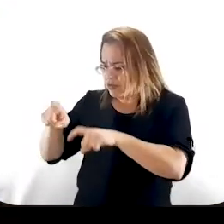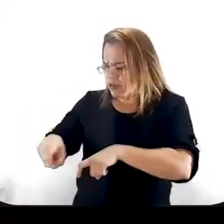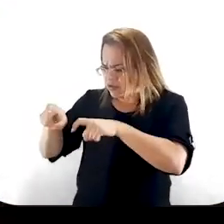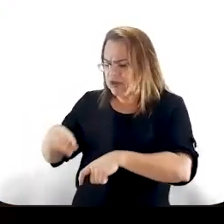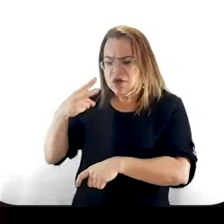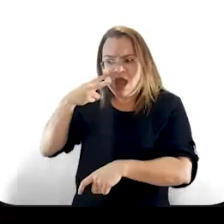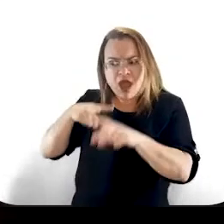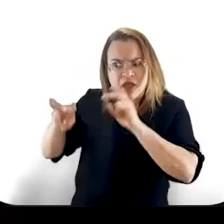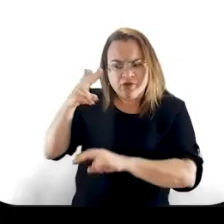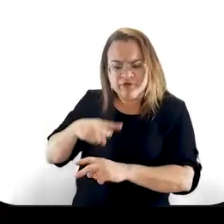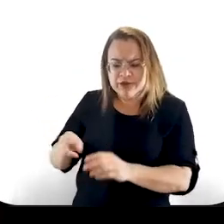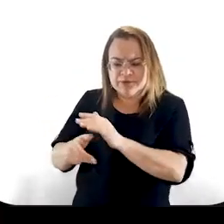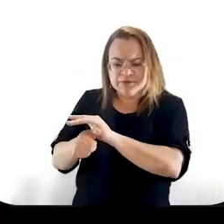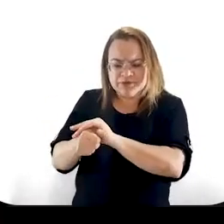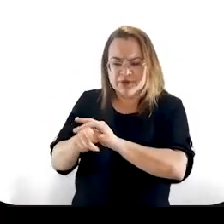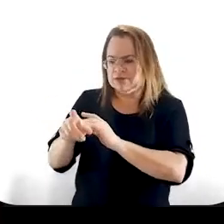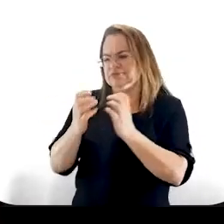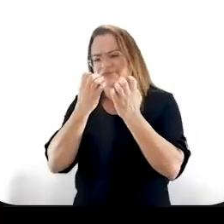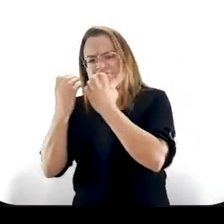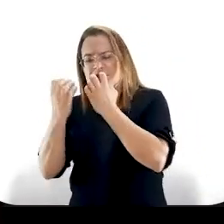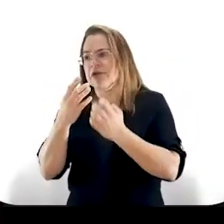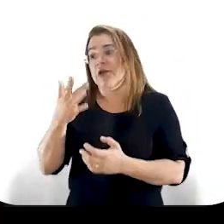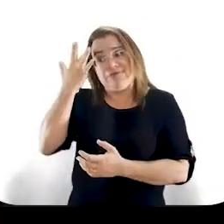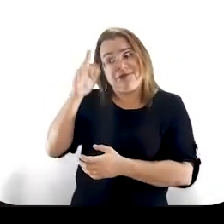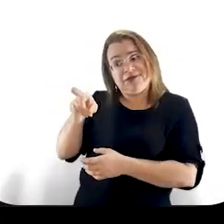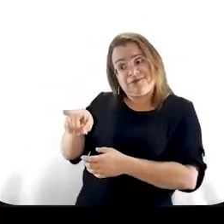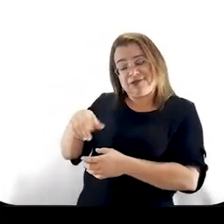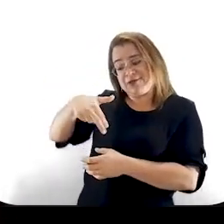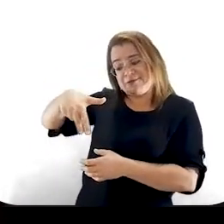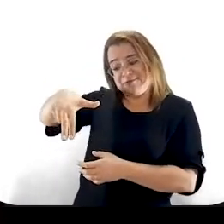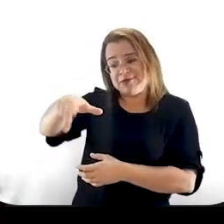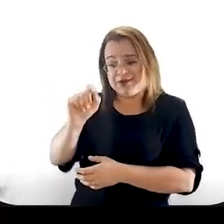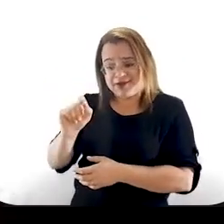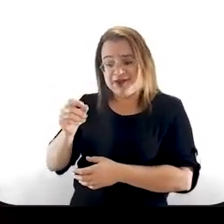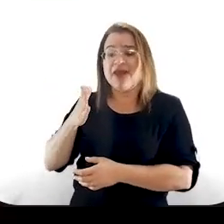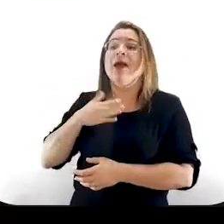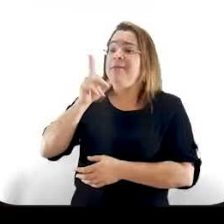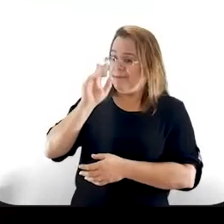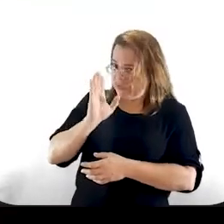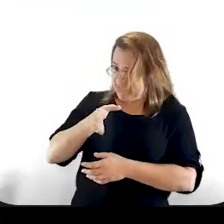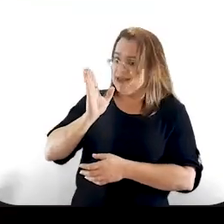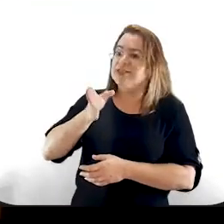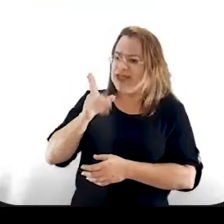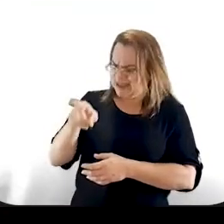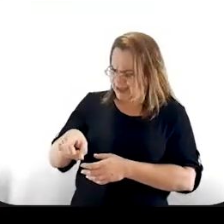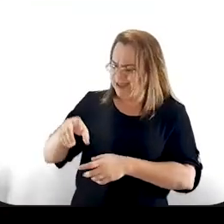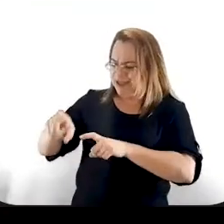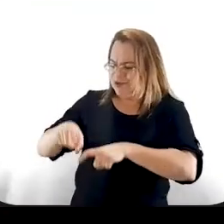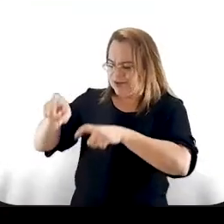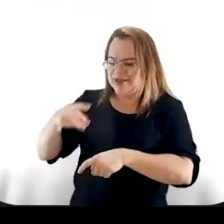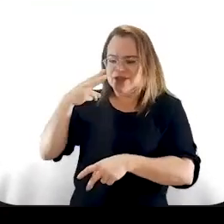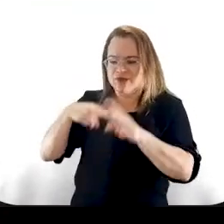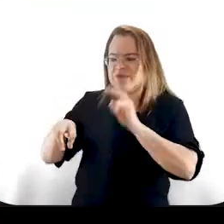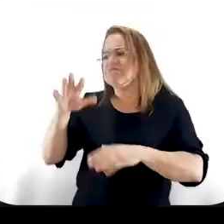gaitazinha. Não sei se vocês por aí andaram, vocês viram, mas ele passou lá no sítio. E talvez